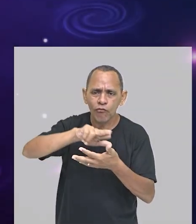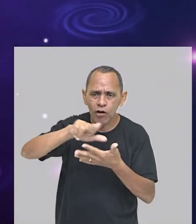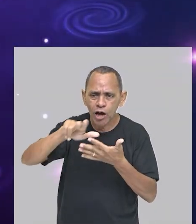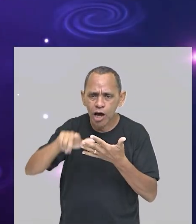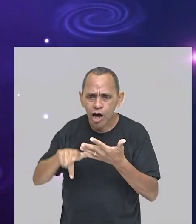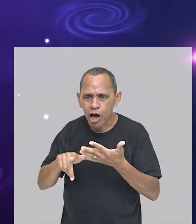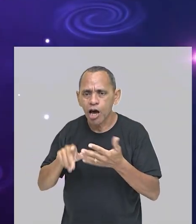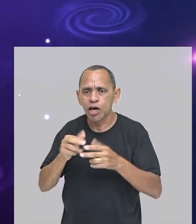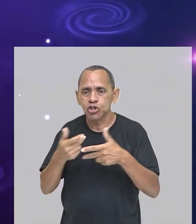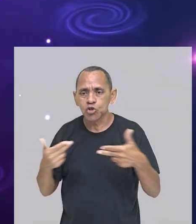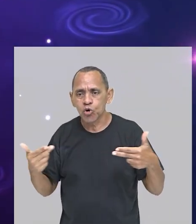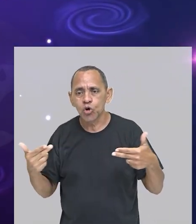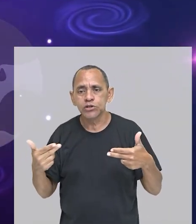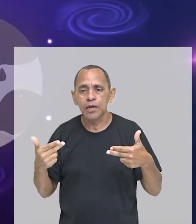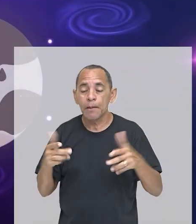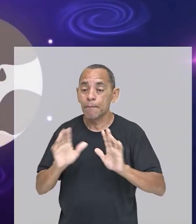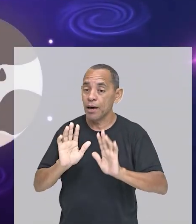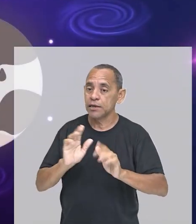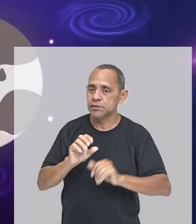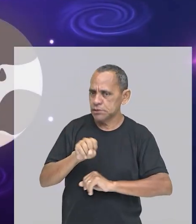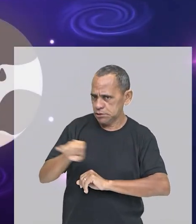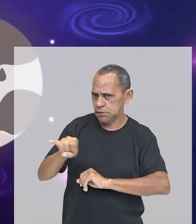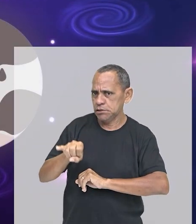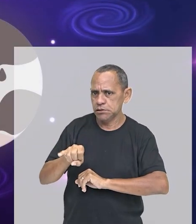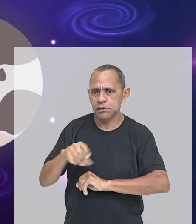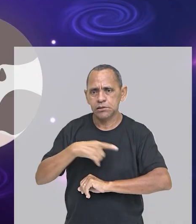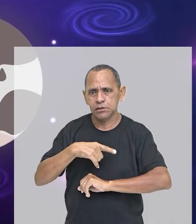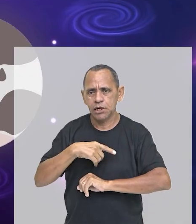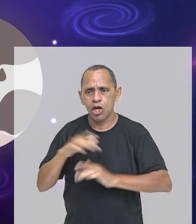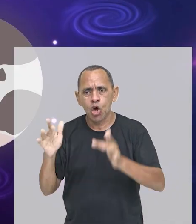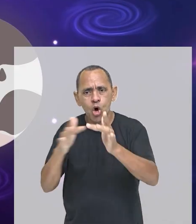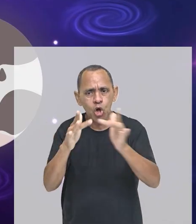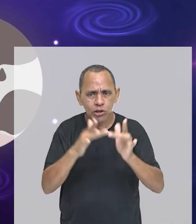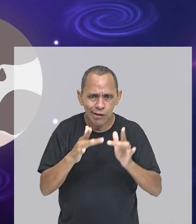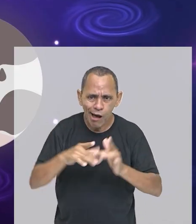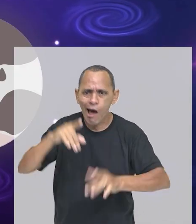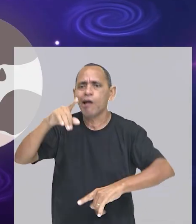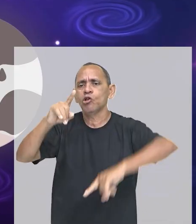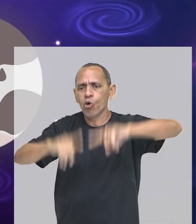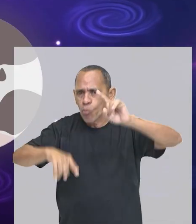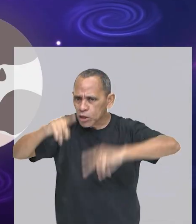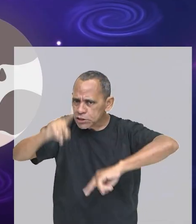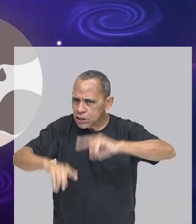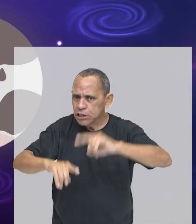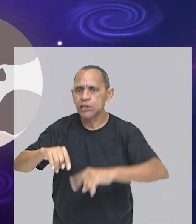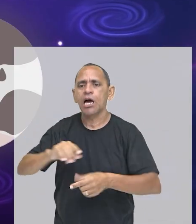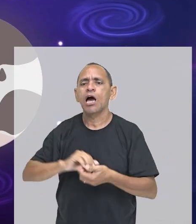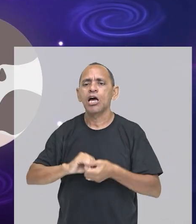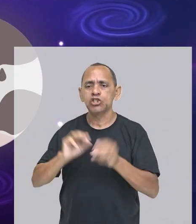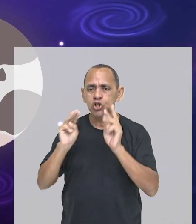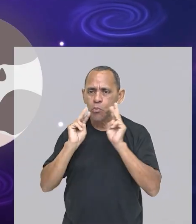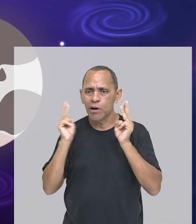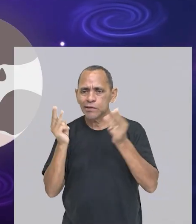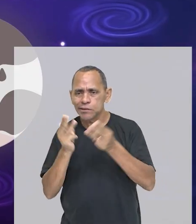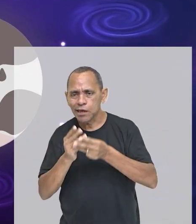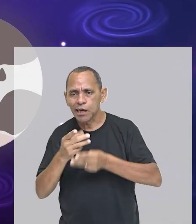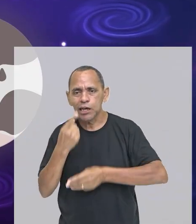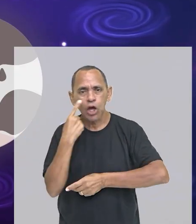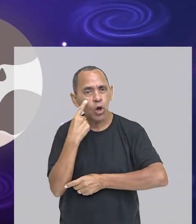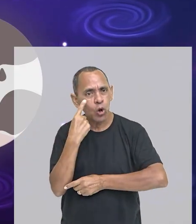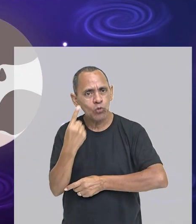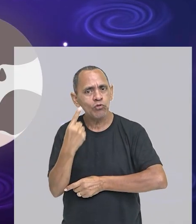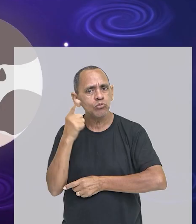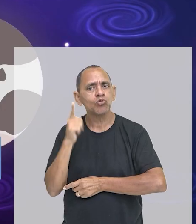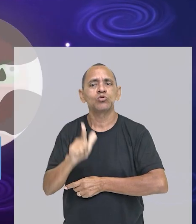o material que existe, né, que são visíveis, aí dá para perceber a sua existência, tá certo? Então, tudo que